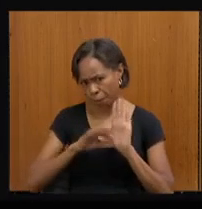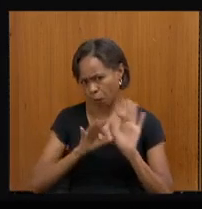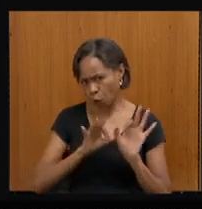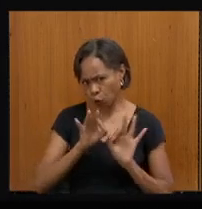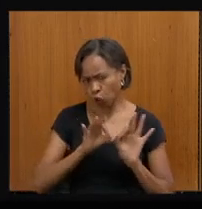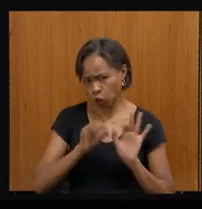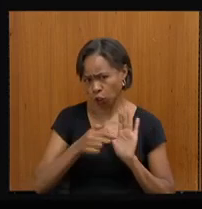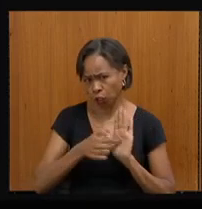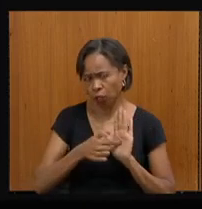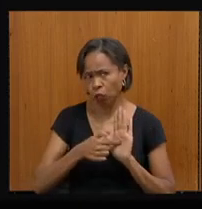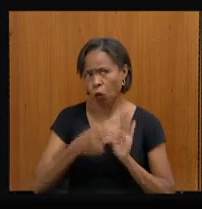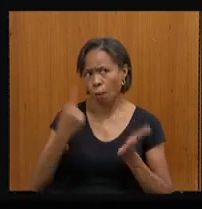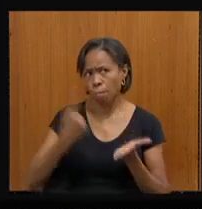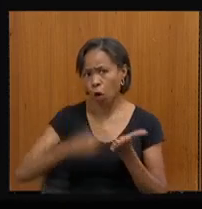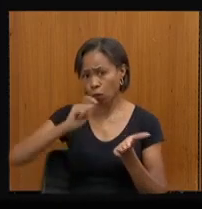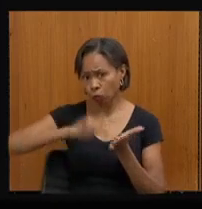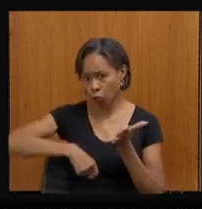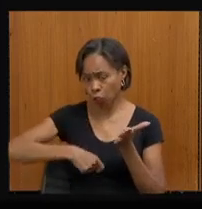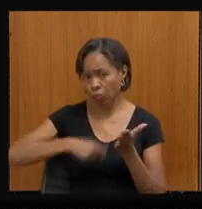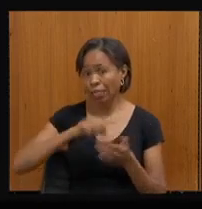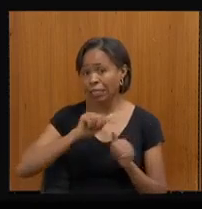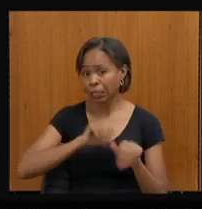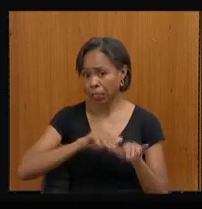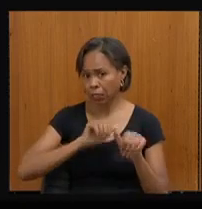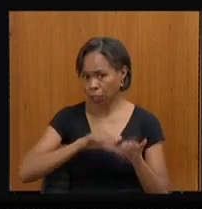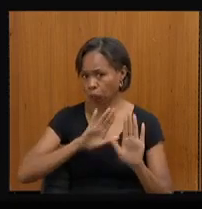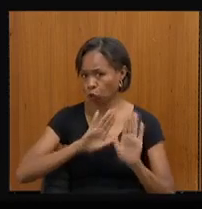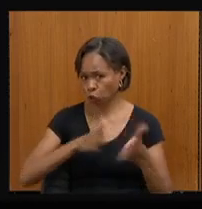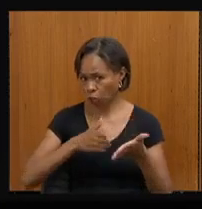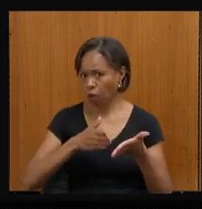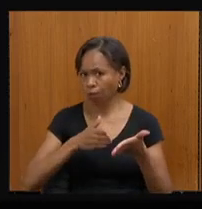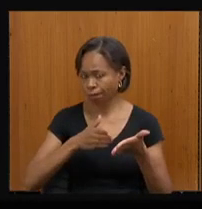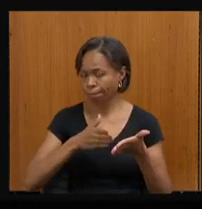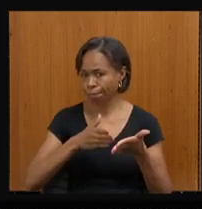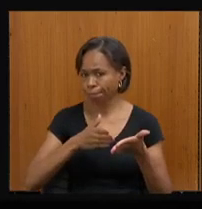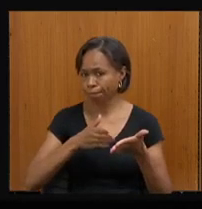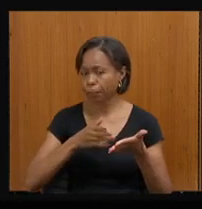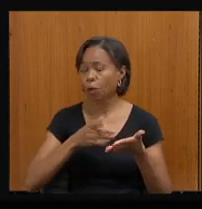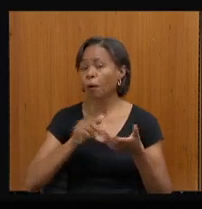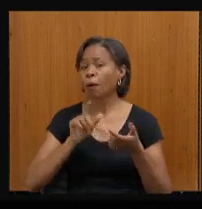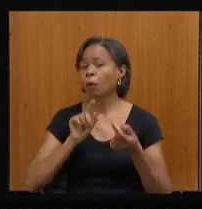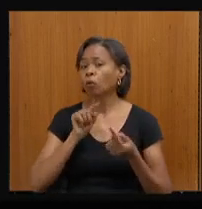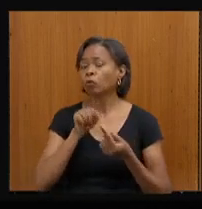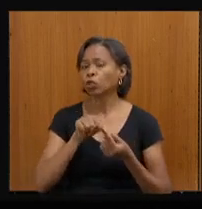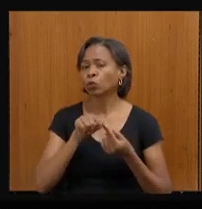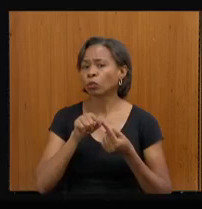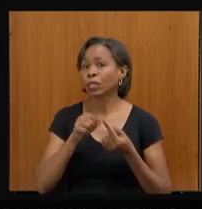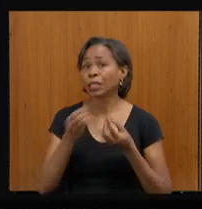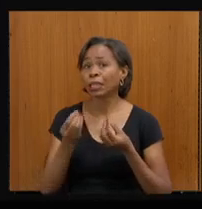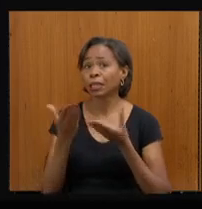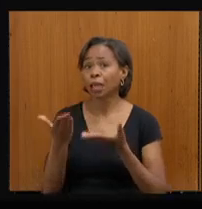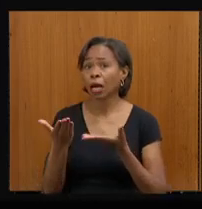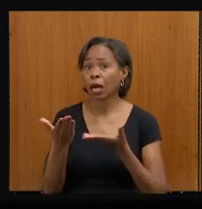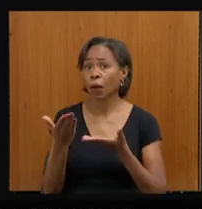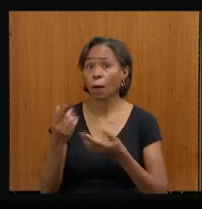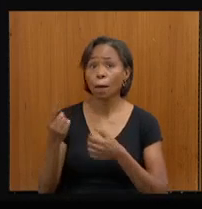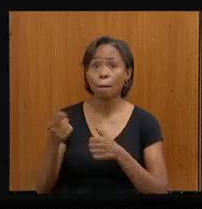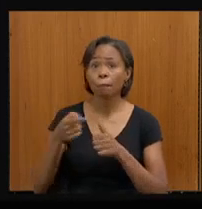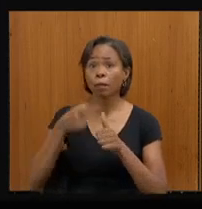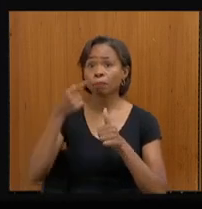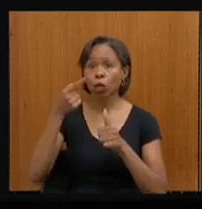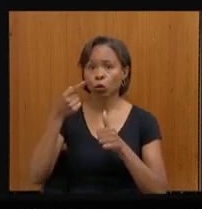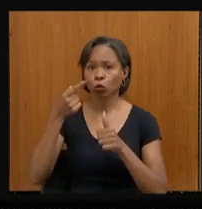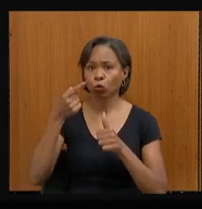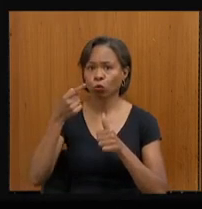contrato agora em setembro para fornecer o primeiro eletrolisador maior do que 1 megawatt